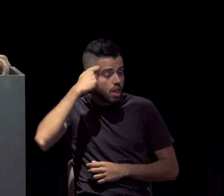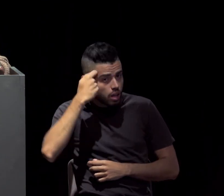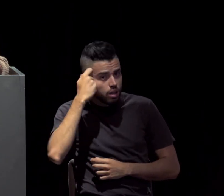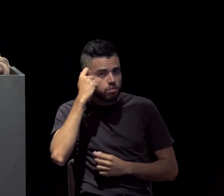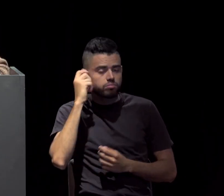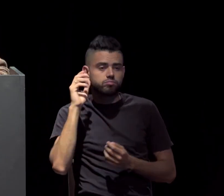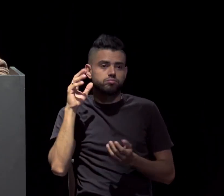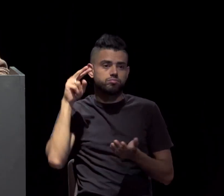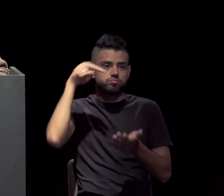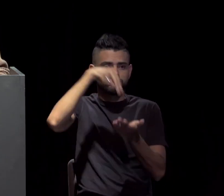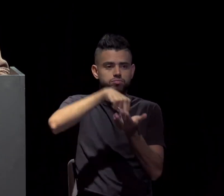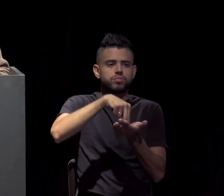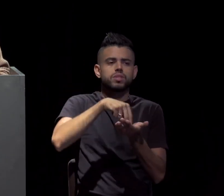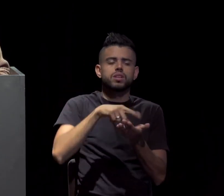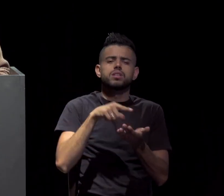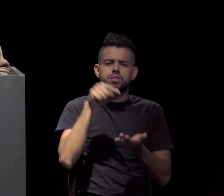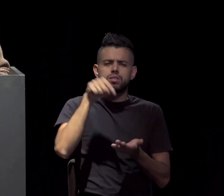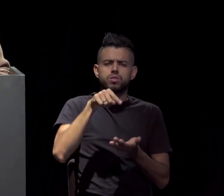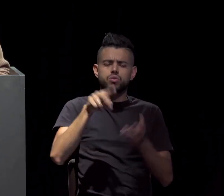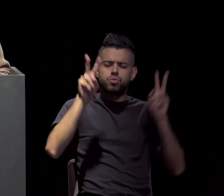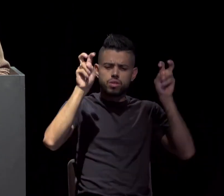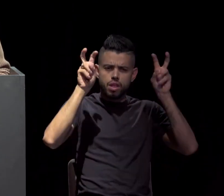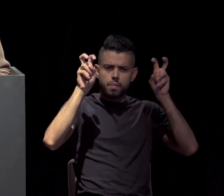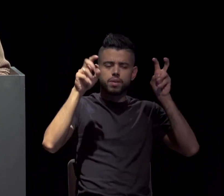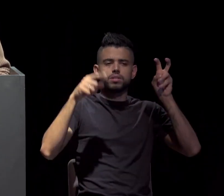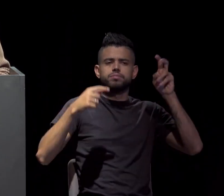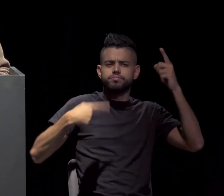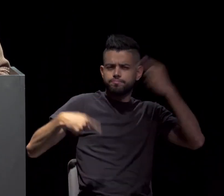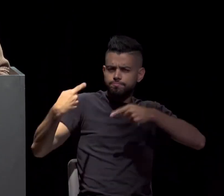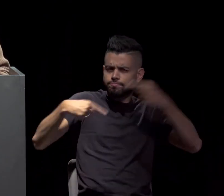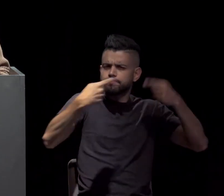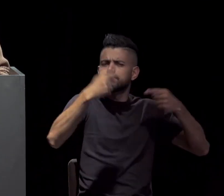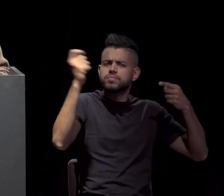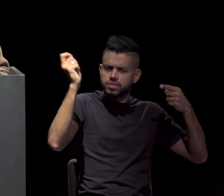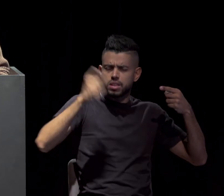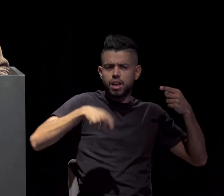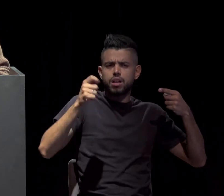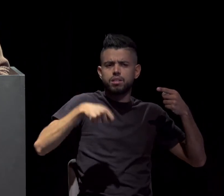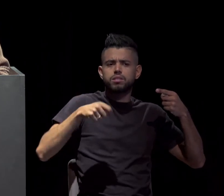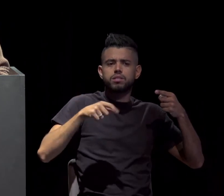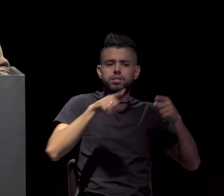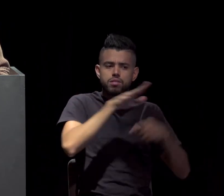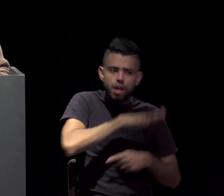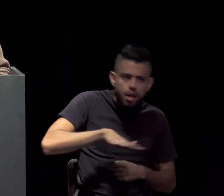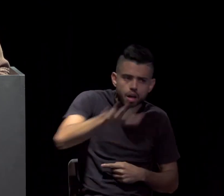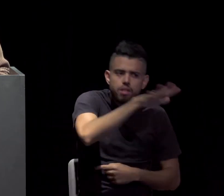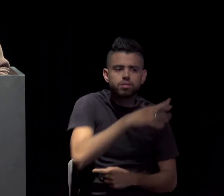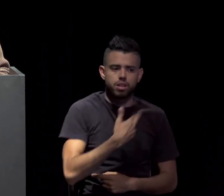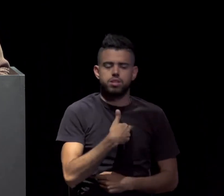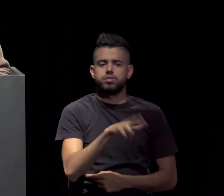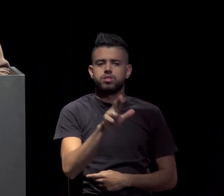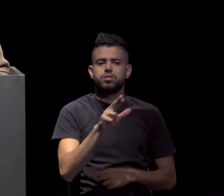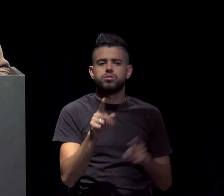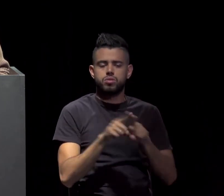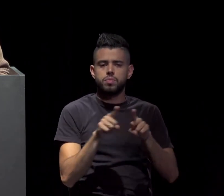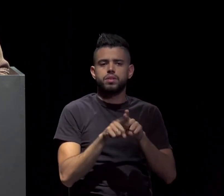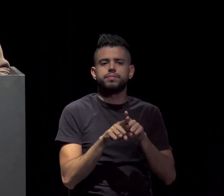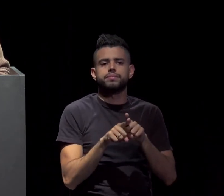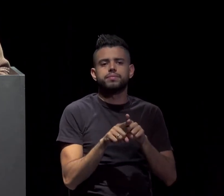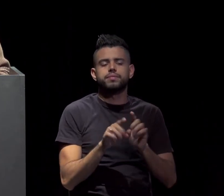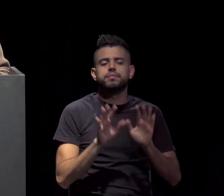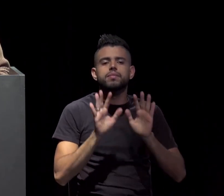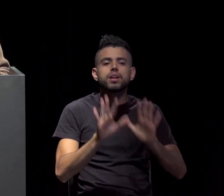com que temas da experiência da racialidade e da exclusão possam ser discutidos nesse âmbito do sagrado. E aí é um dado crucial, do qual muitas vezes